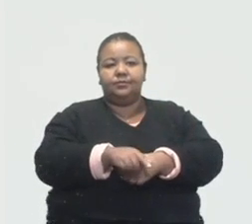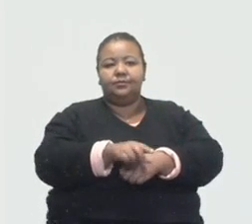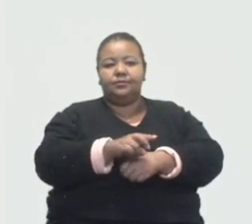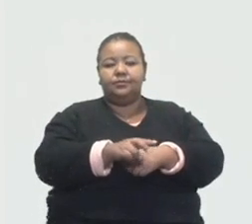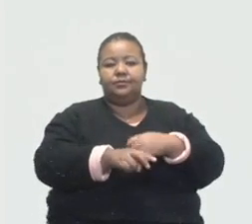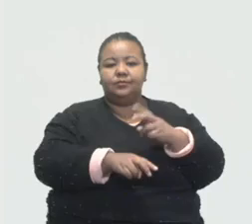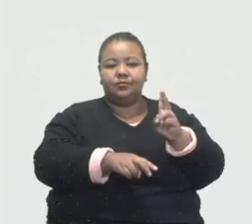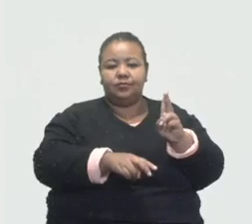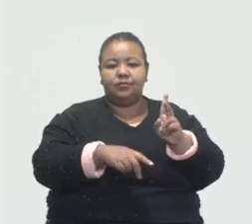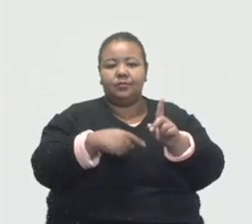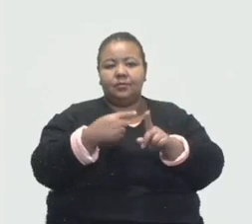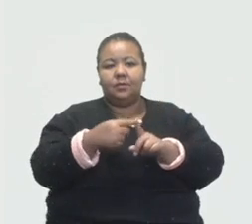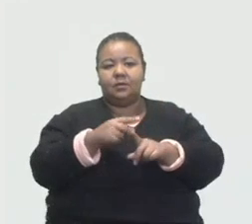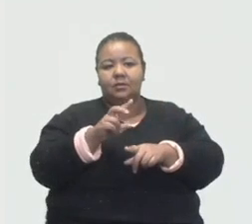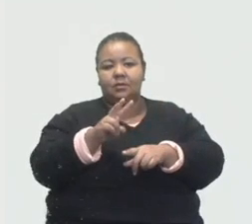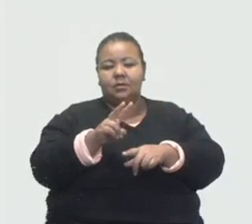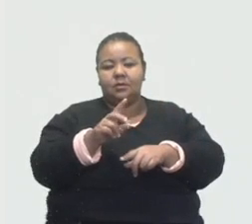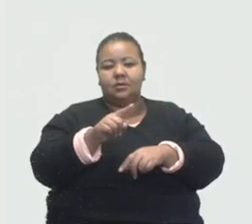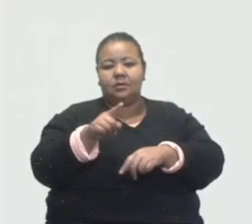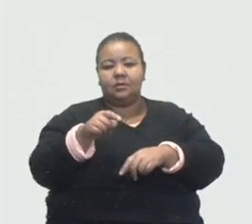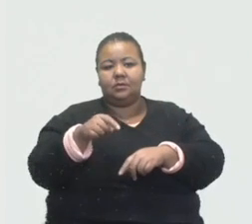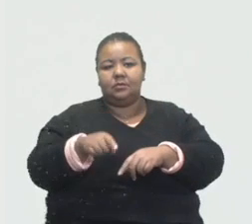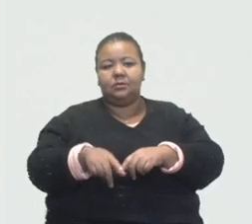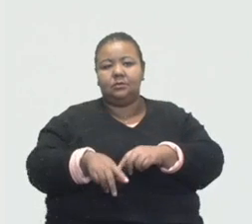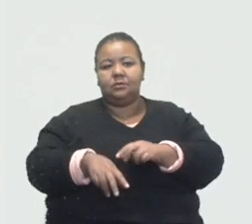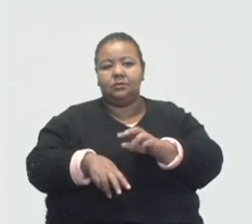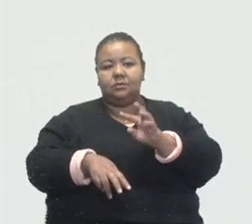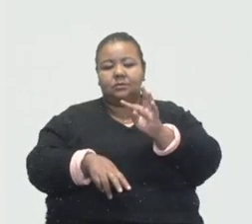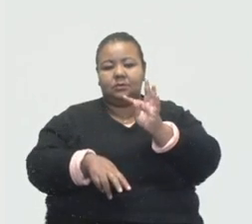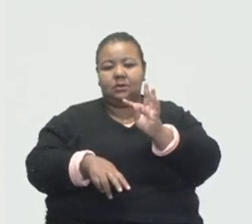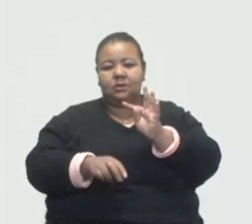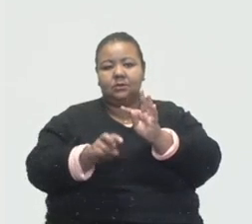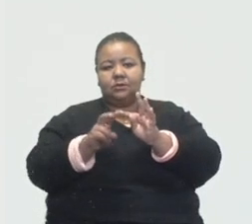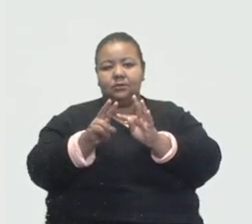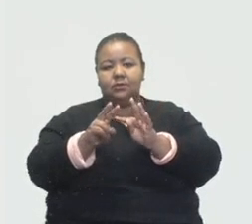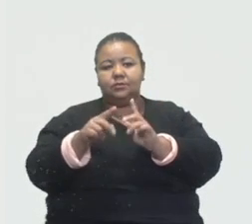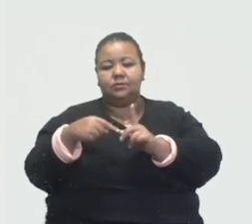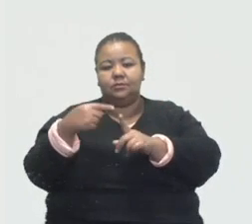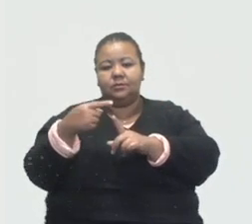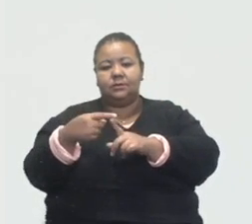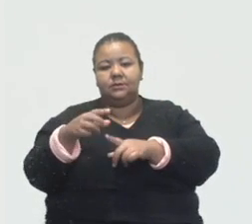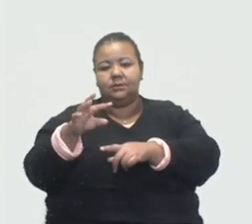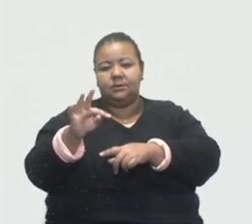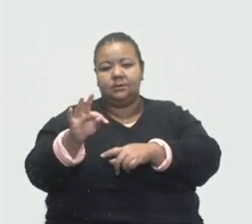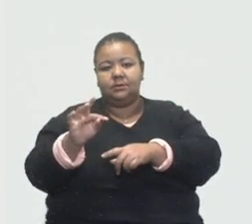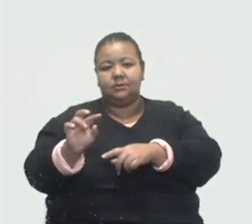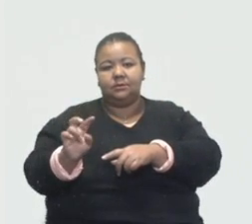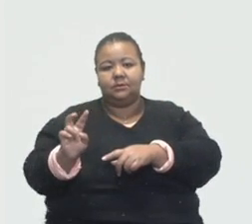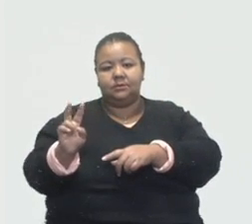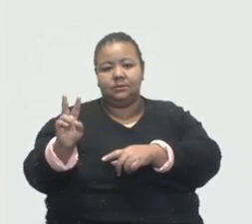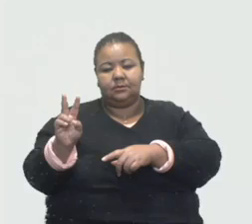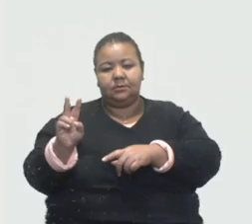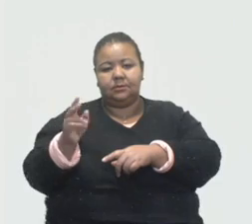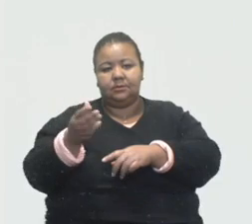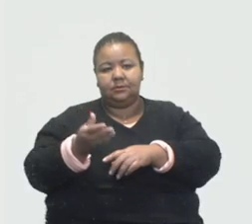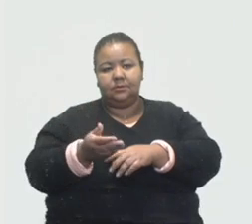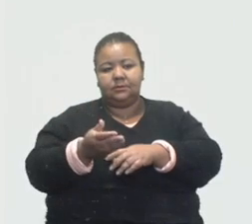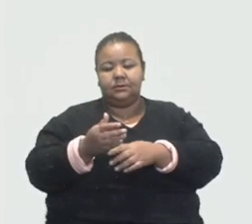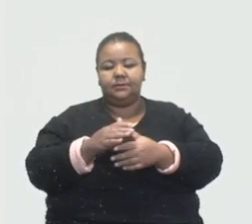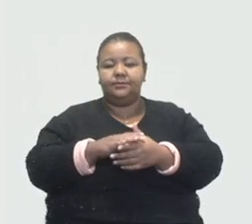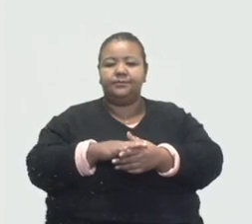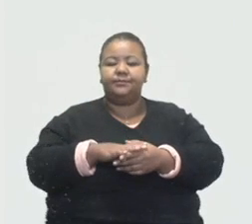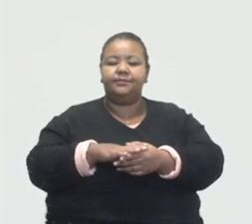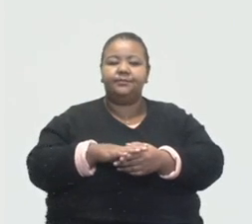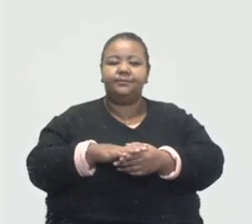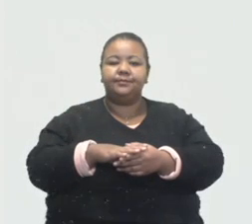dois vetores, é igual à imagem que é referente à soma da transformação de U mais a